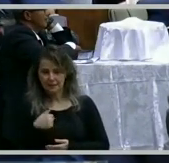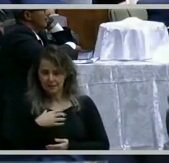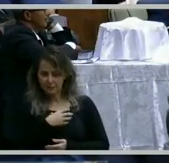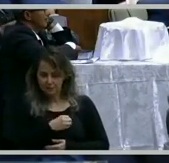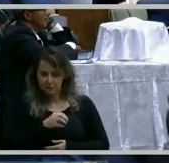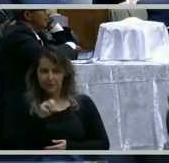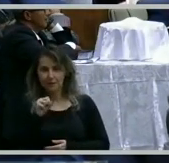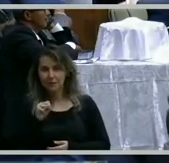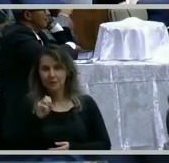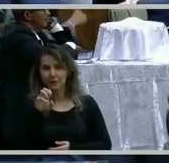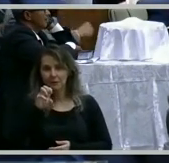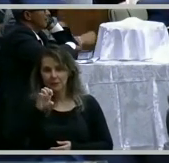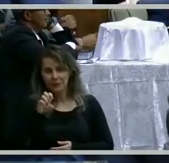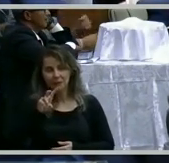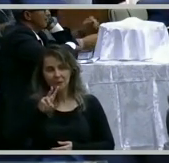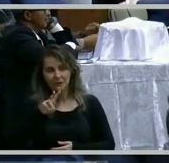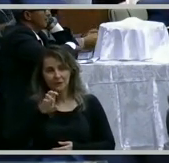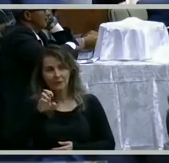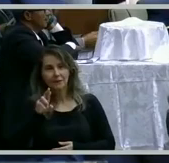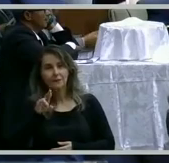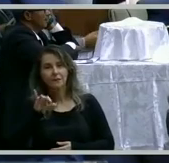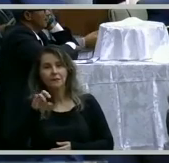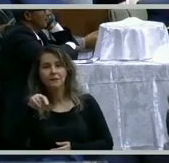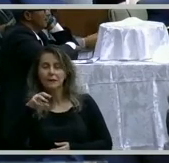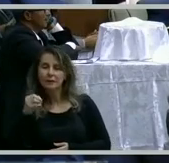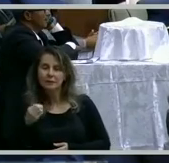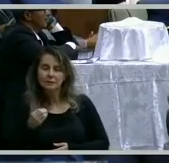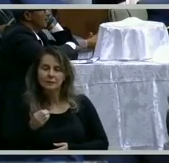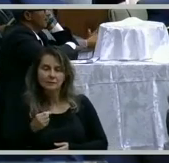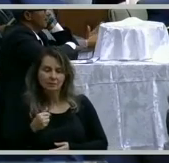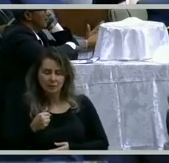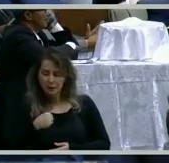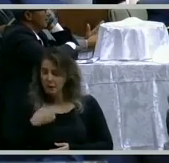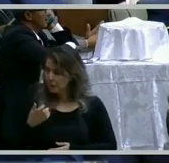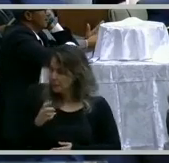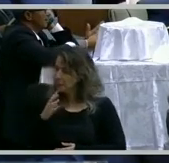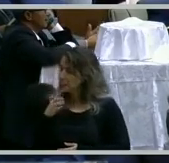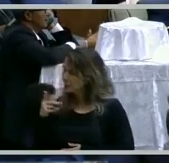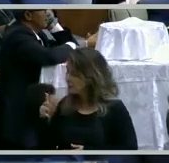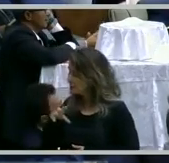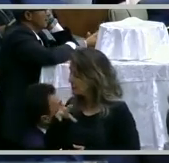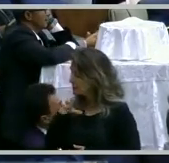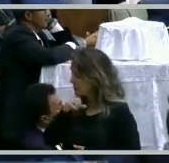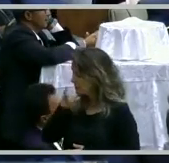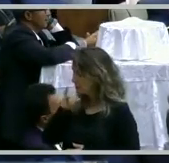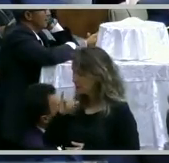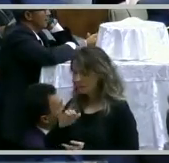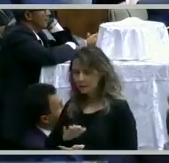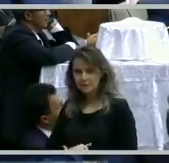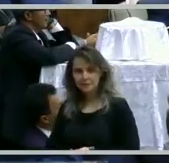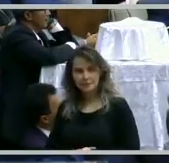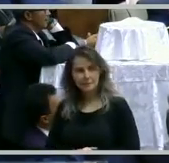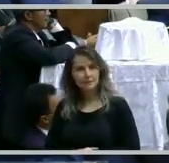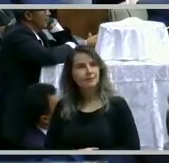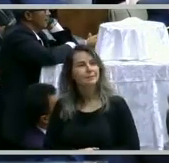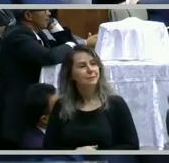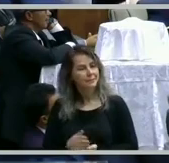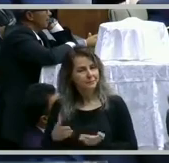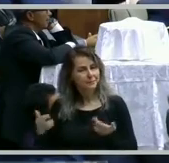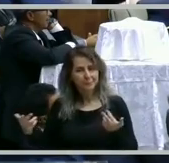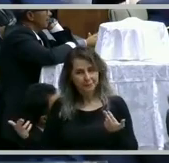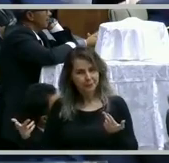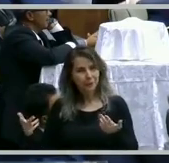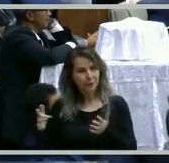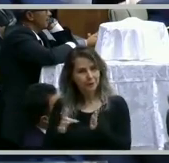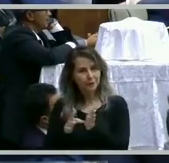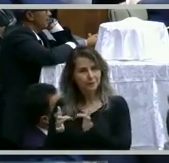Recife. Severino Ramos. Mas, pô, eu queria tanto conhecer teu pai. Aí fizeram isso com Jesus. Jesus é o seguinte, você é